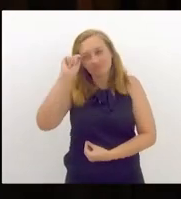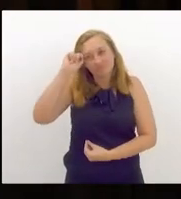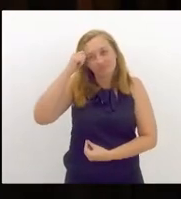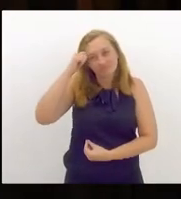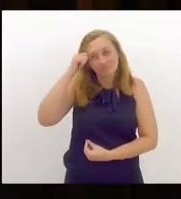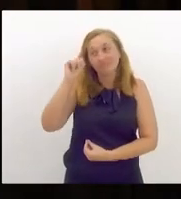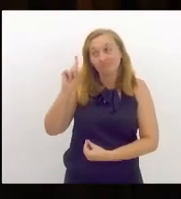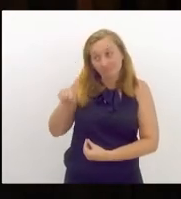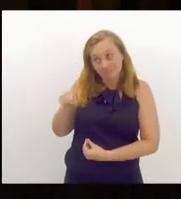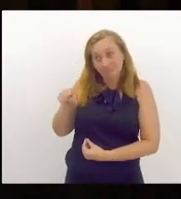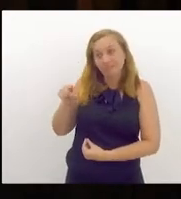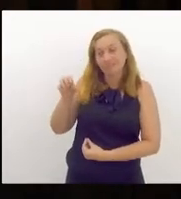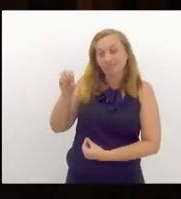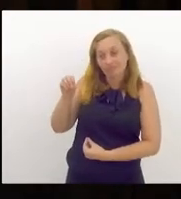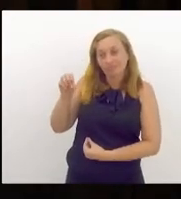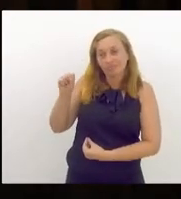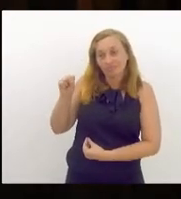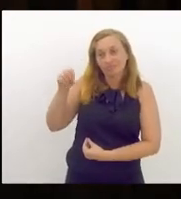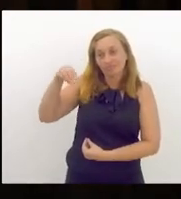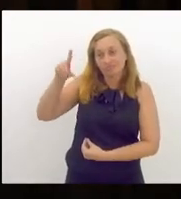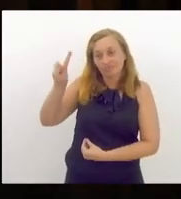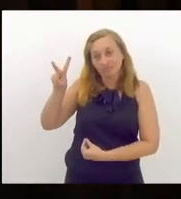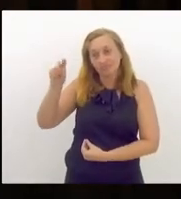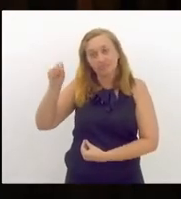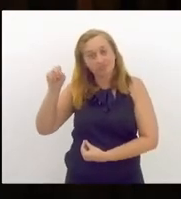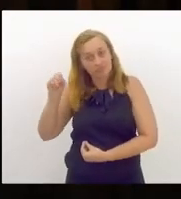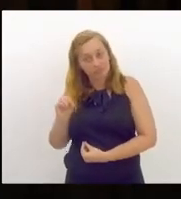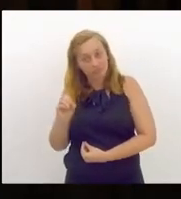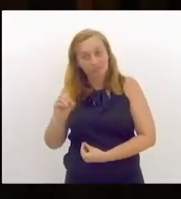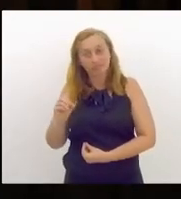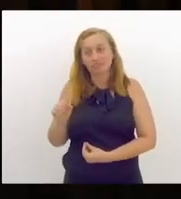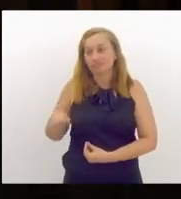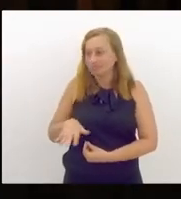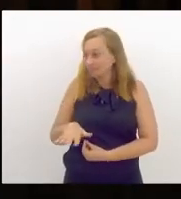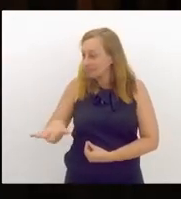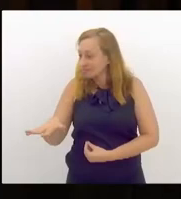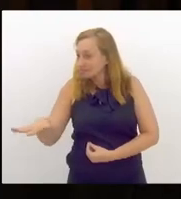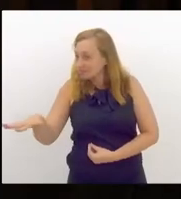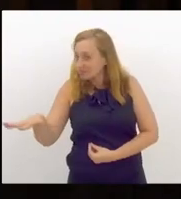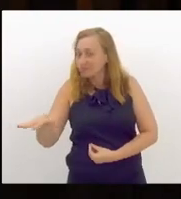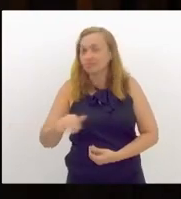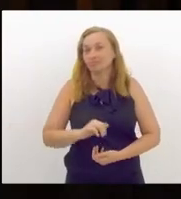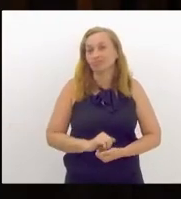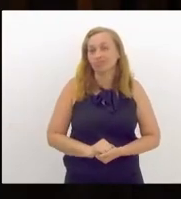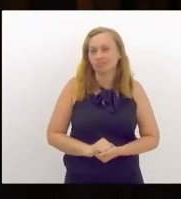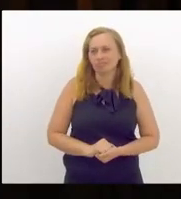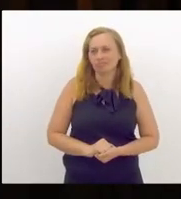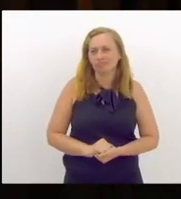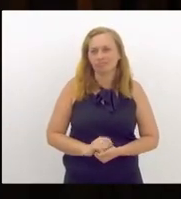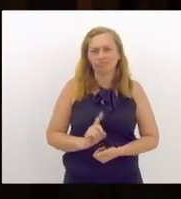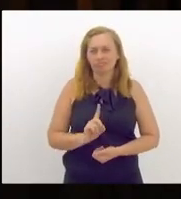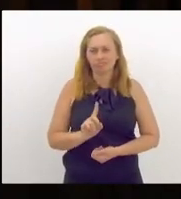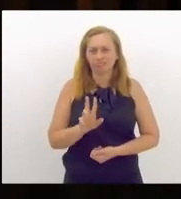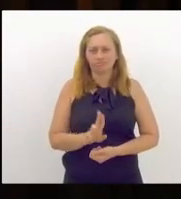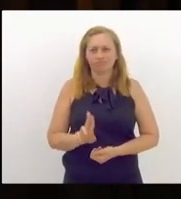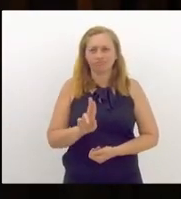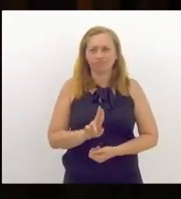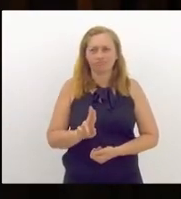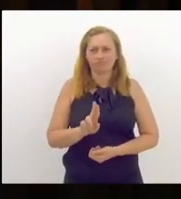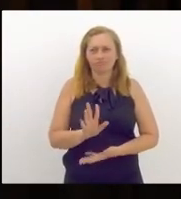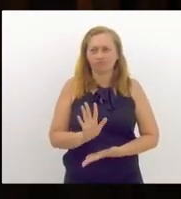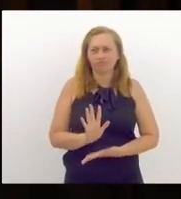né Osvaldo mulher negra de favela não vou utilizar